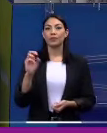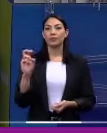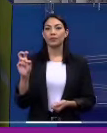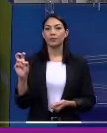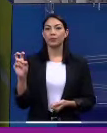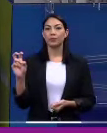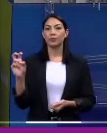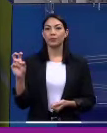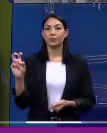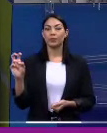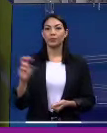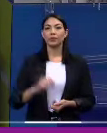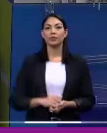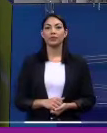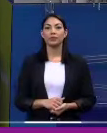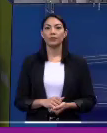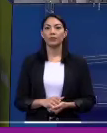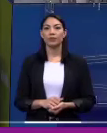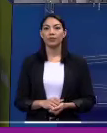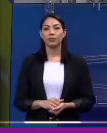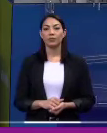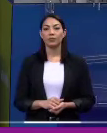05.